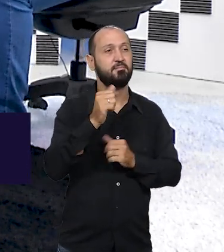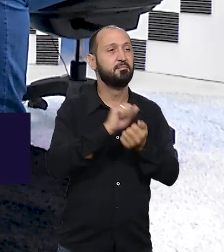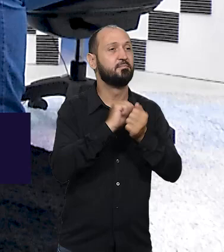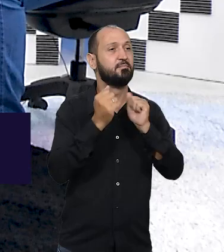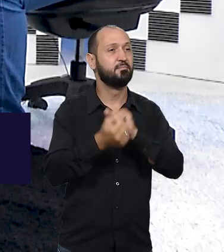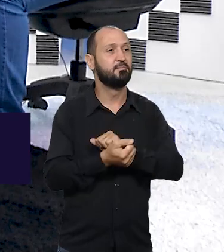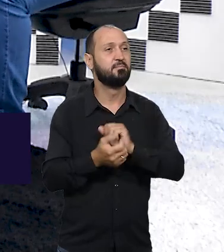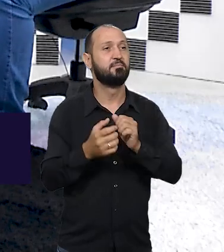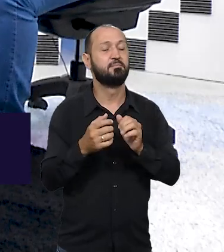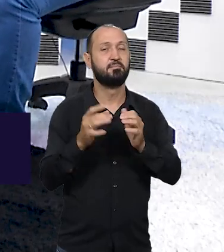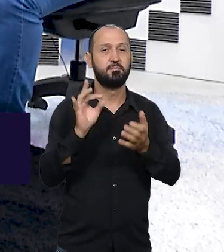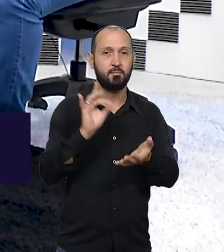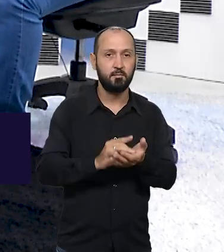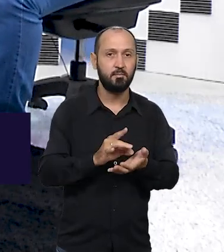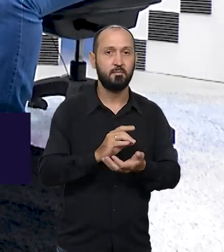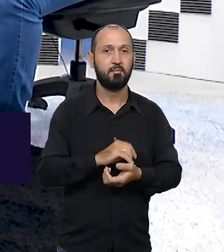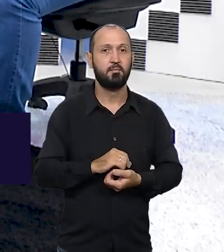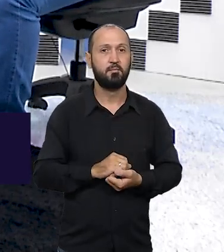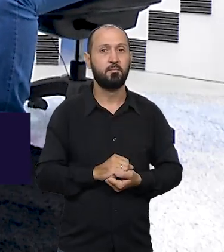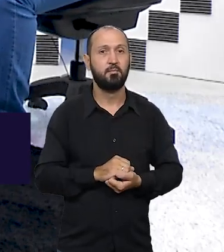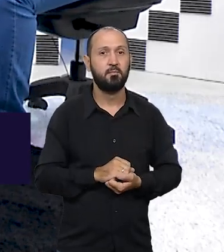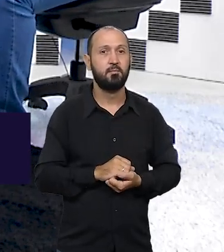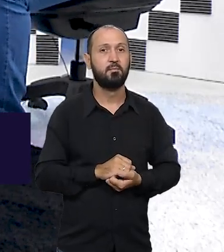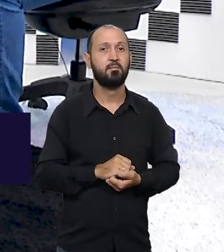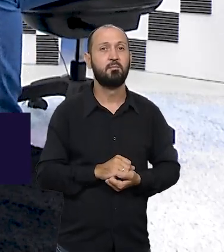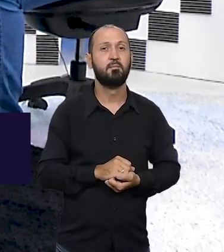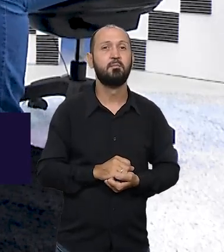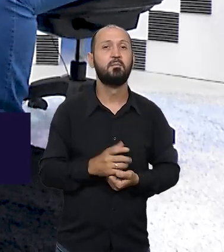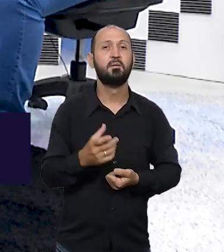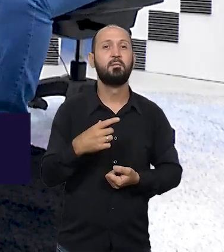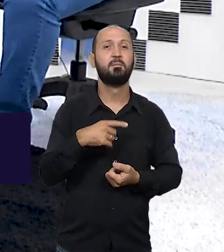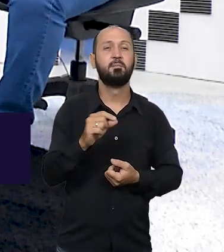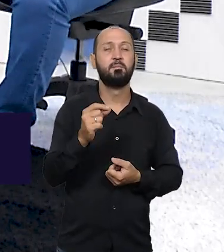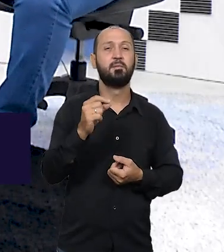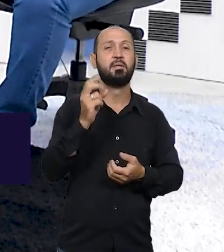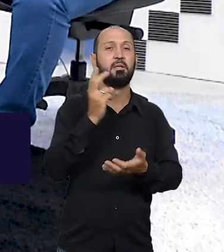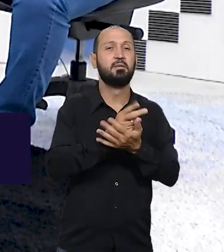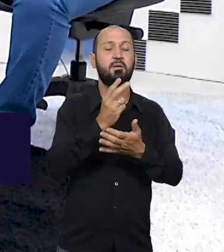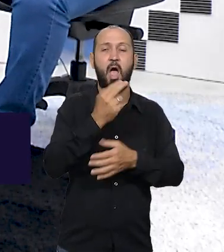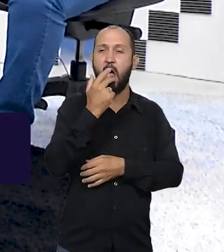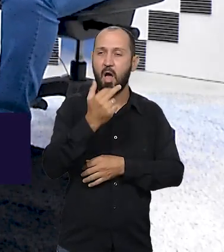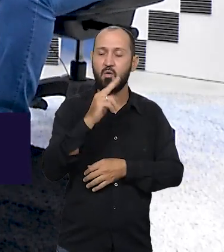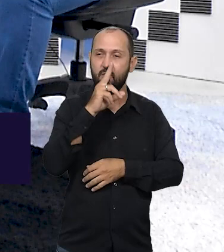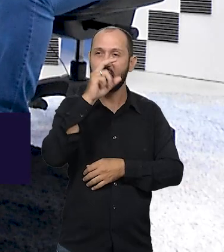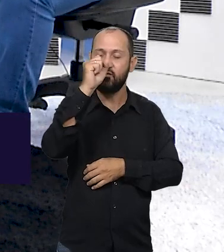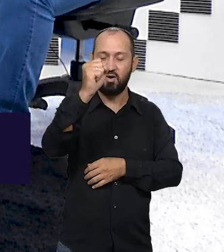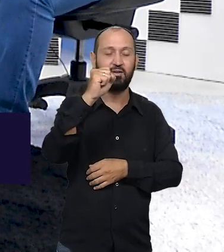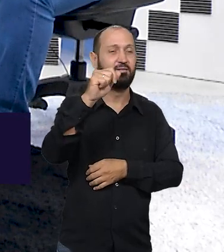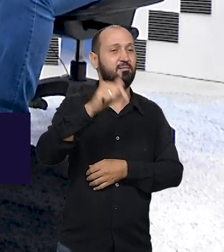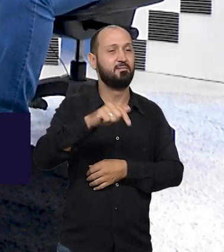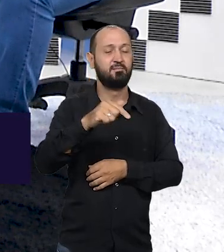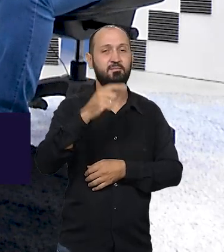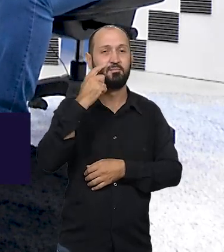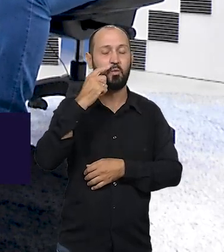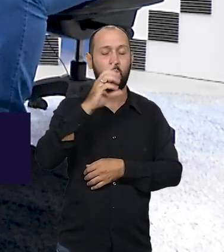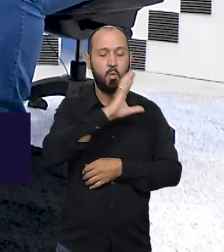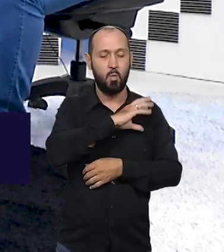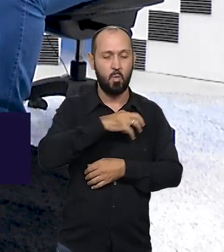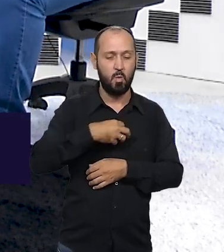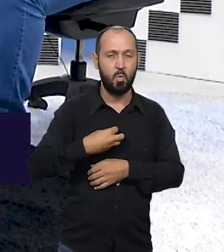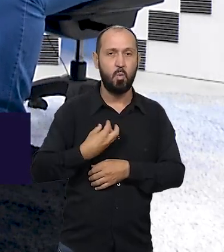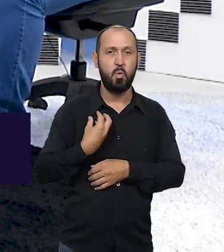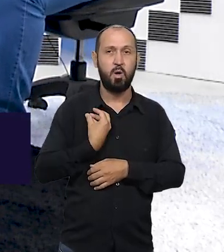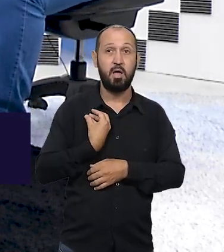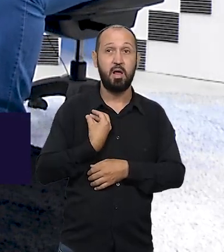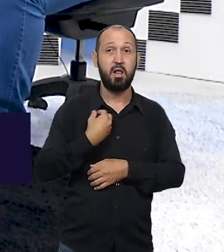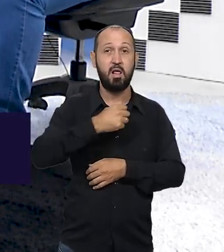que curiosidade, né? São cores sempre vibrantes, né? Esse aqui, o laço, é o símbolo internacional hoje. Né? São